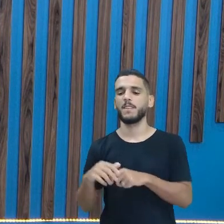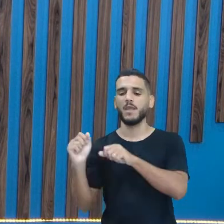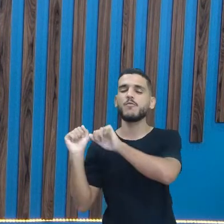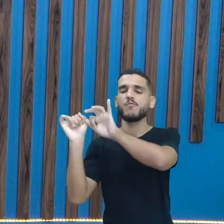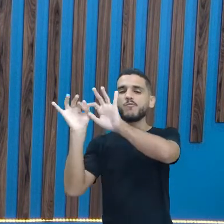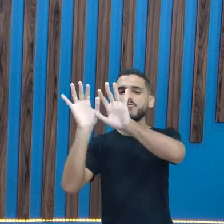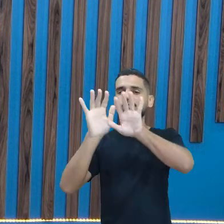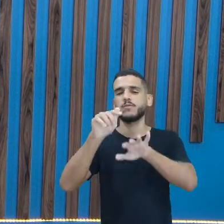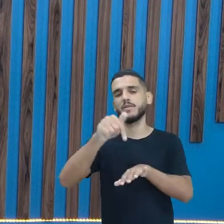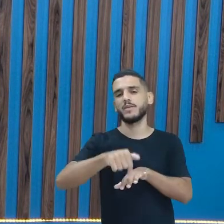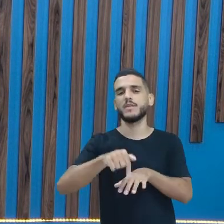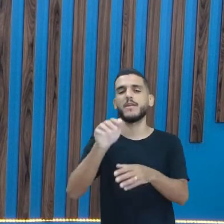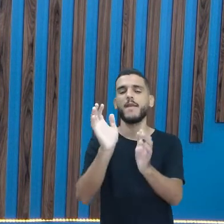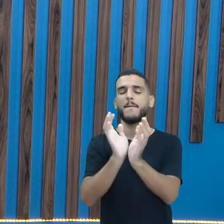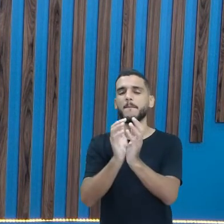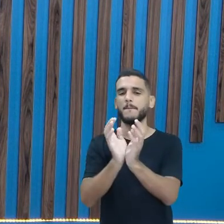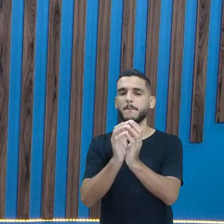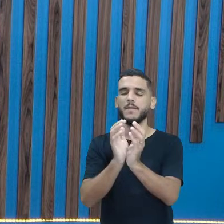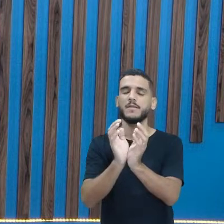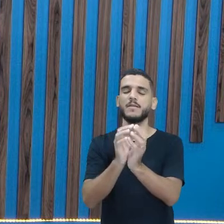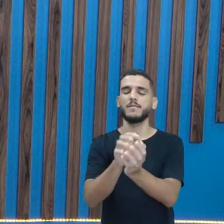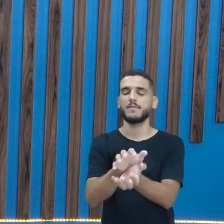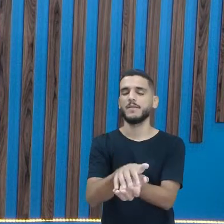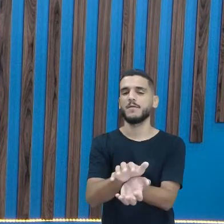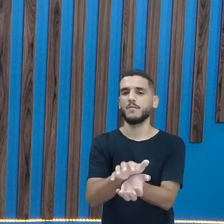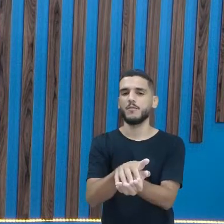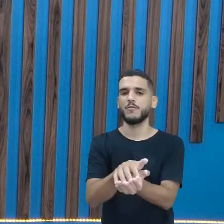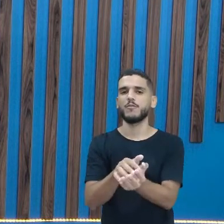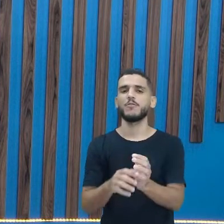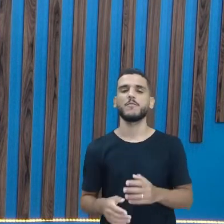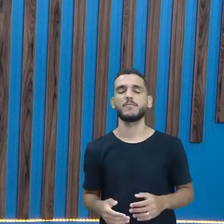para Pernambuco, na época da ocupação holandesa,